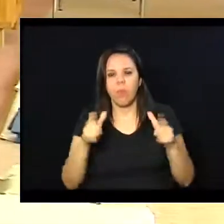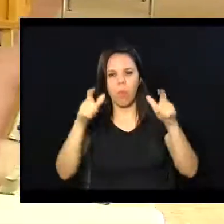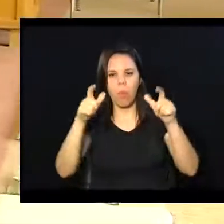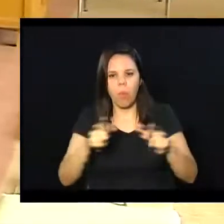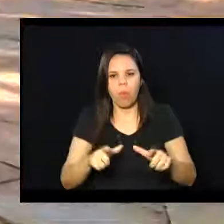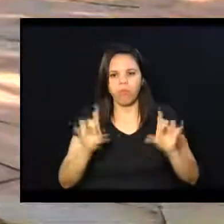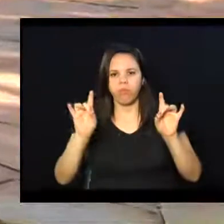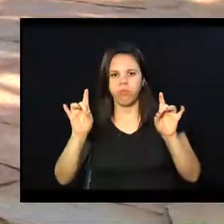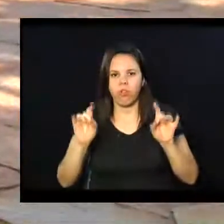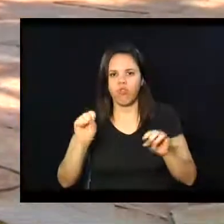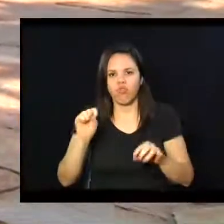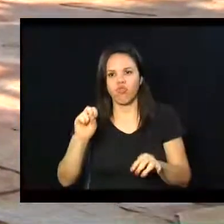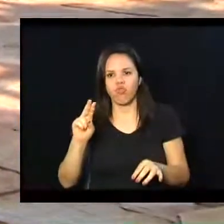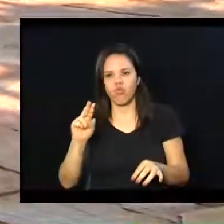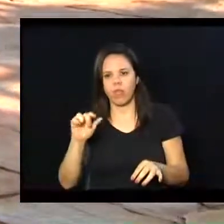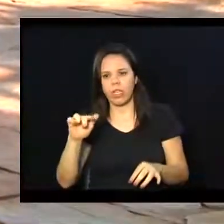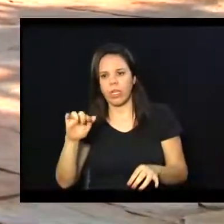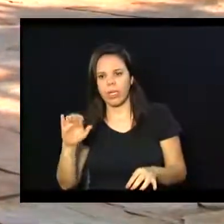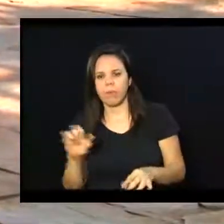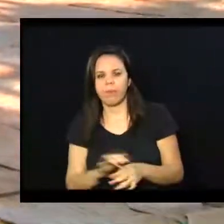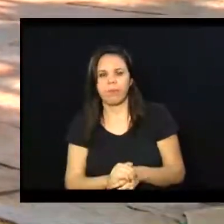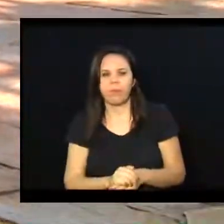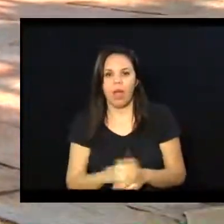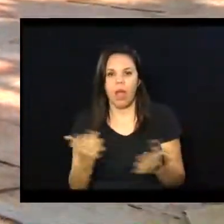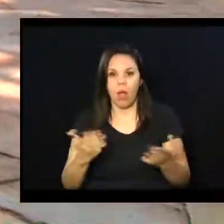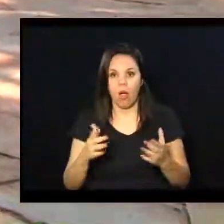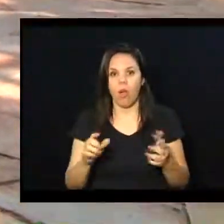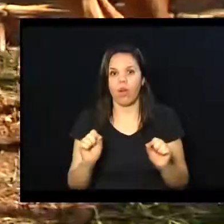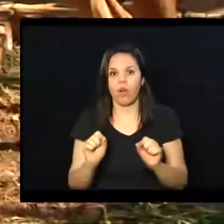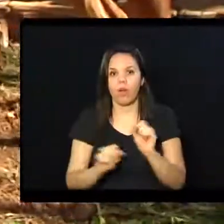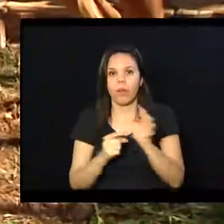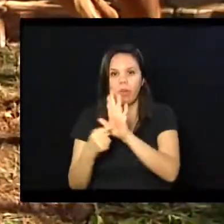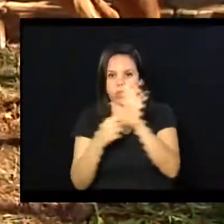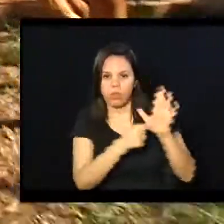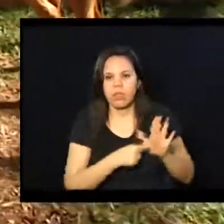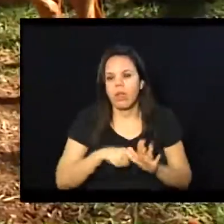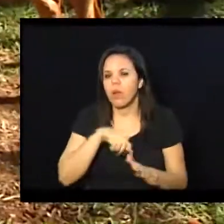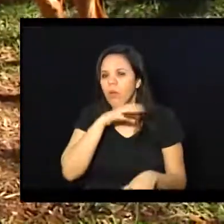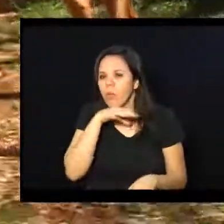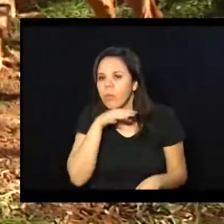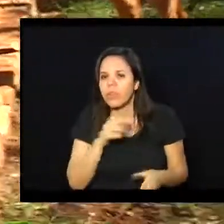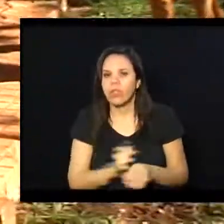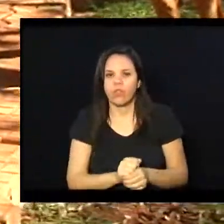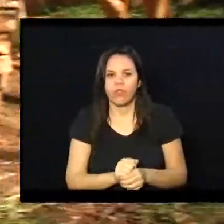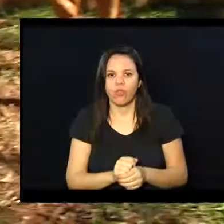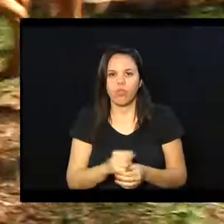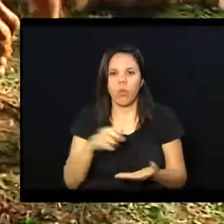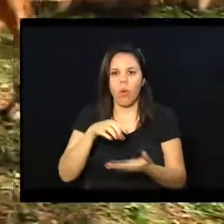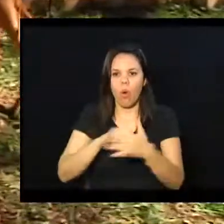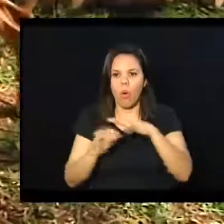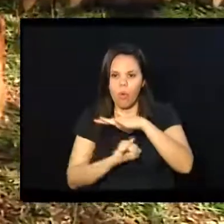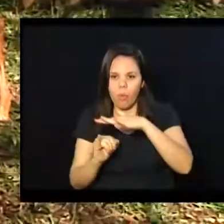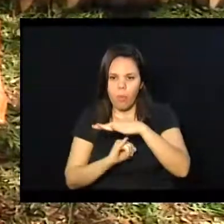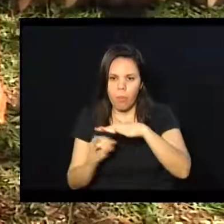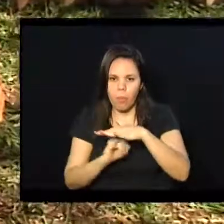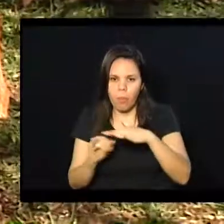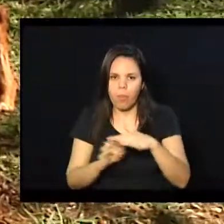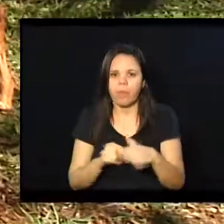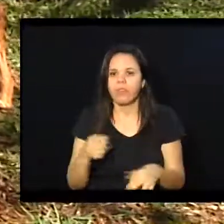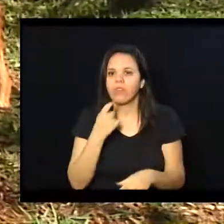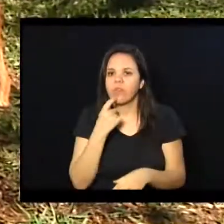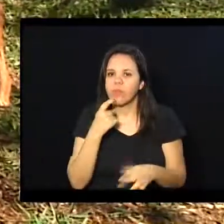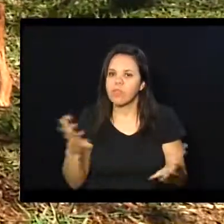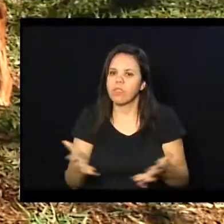Mahikari. No quadro É o Bicho, conheça o trabalho de uma ONG em Campinas que incentiva a adoção de